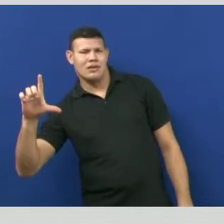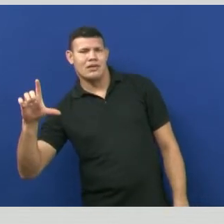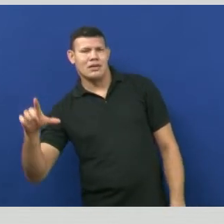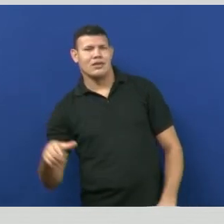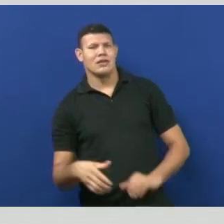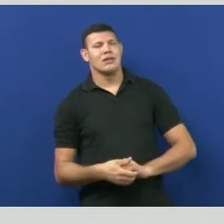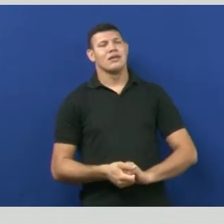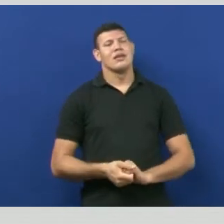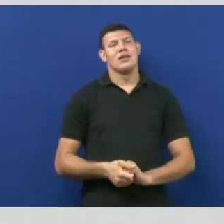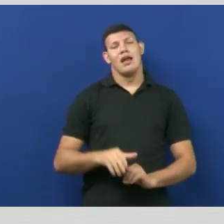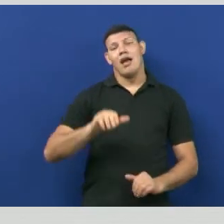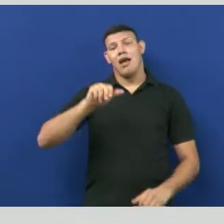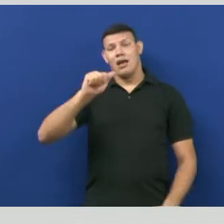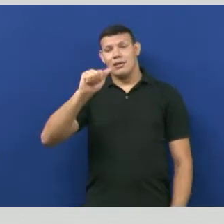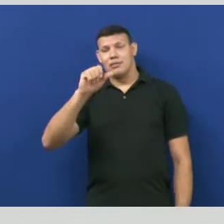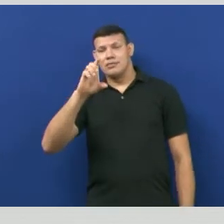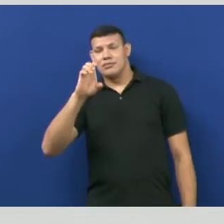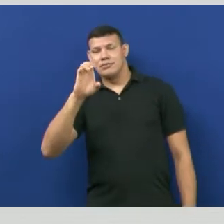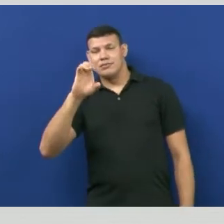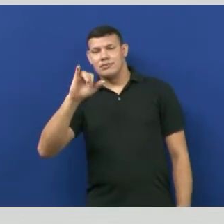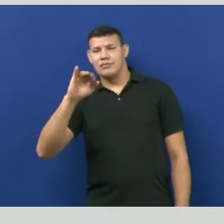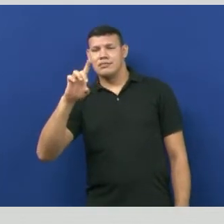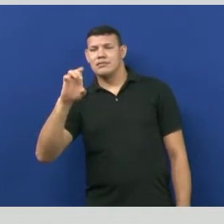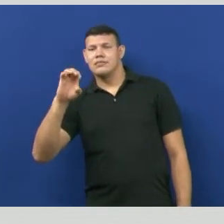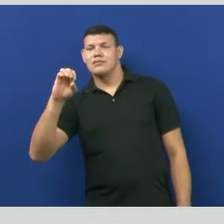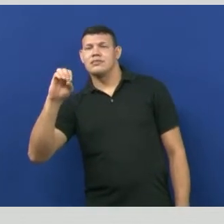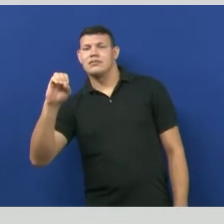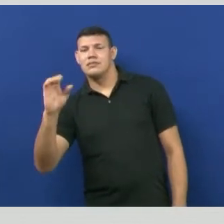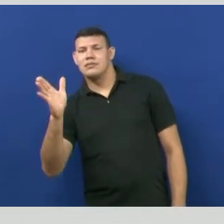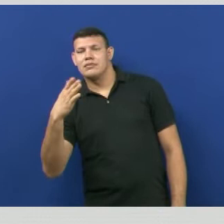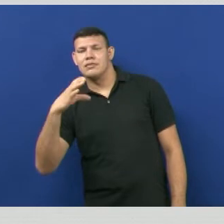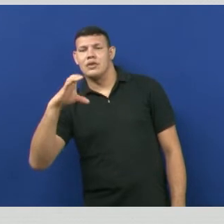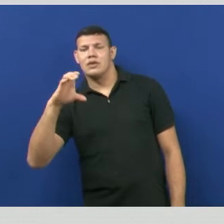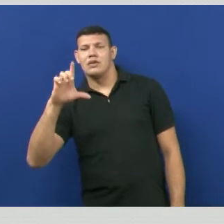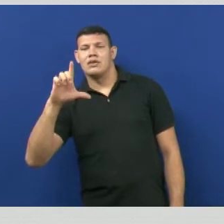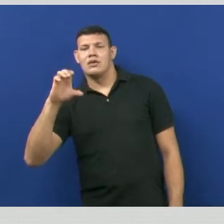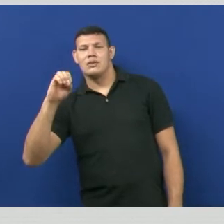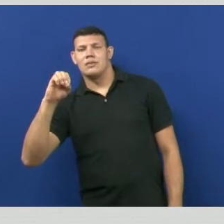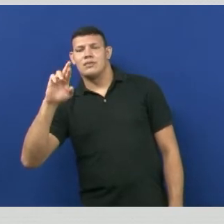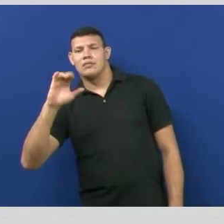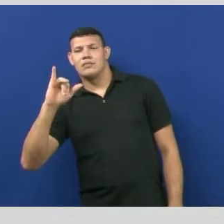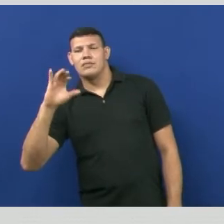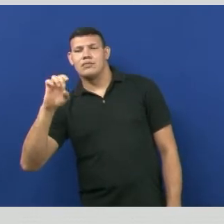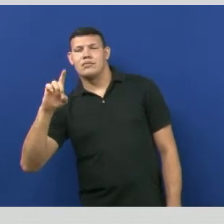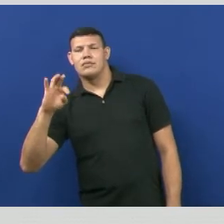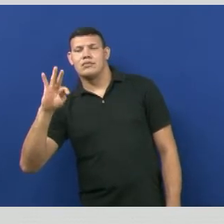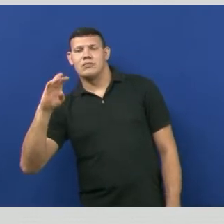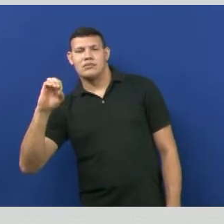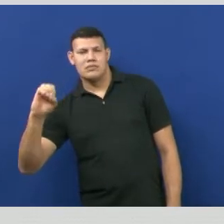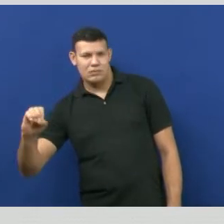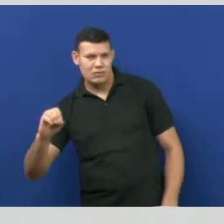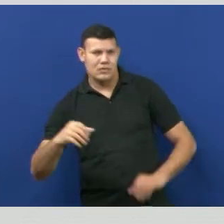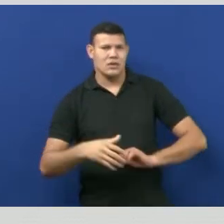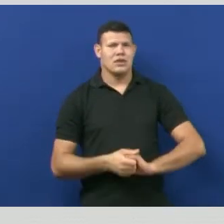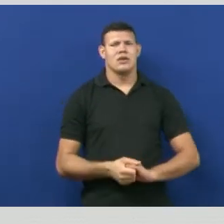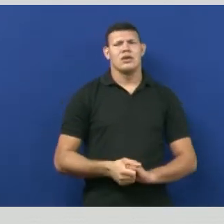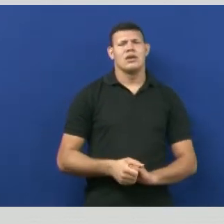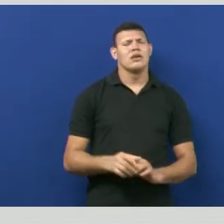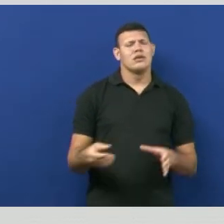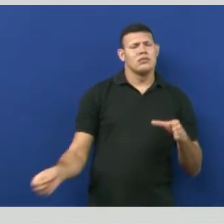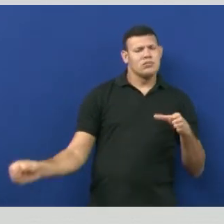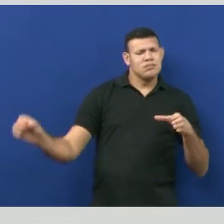ácido clorídrico. É adicionado a determinado volume de uma solução aquosa de